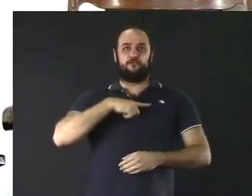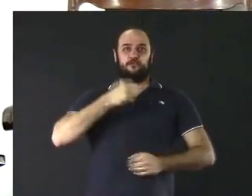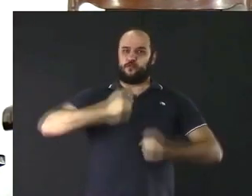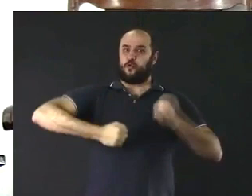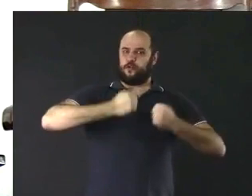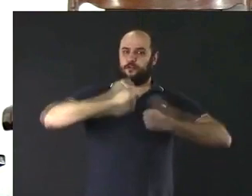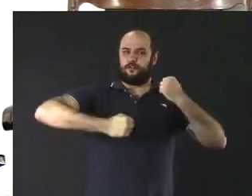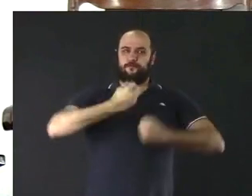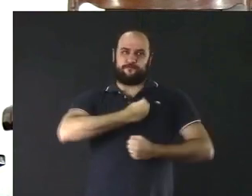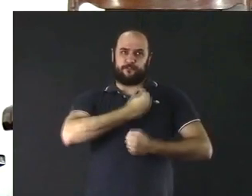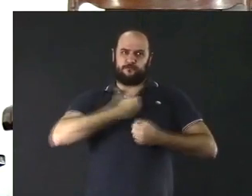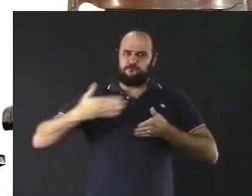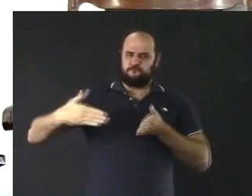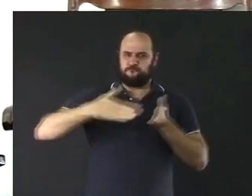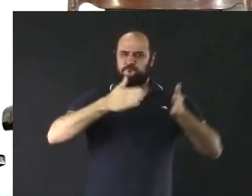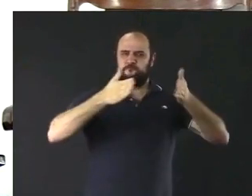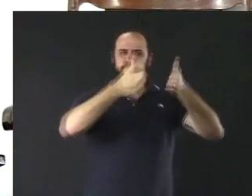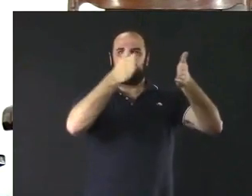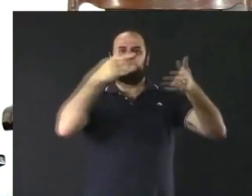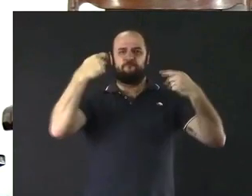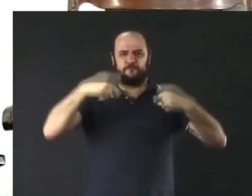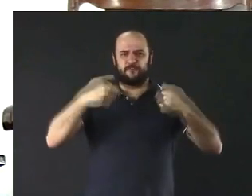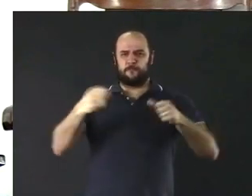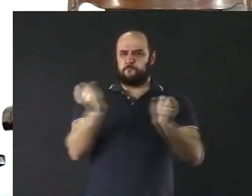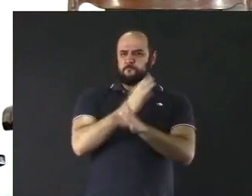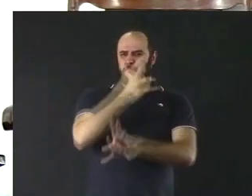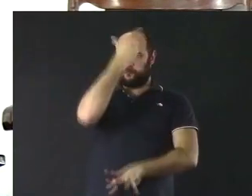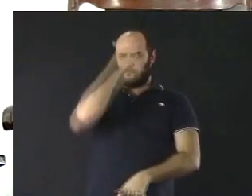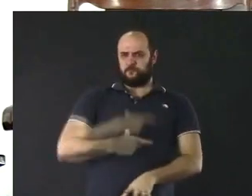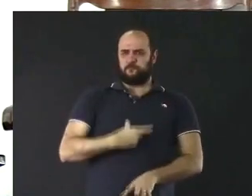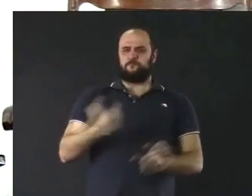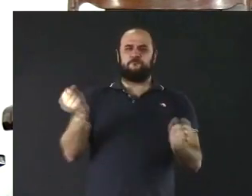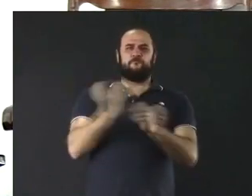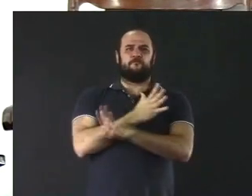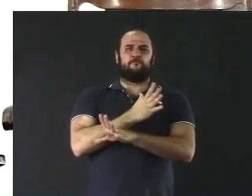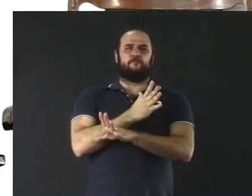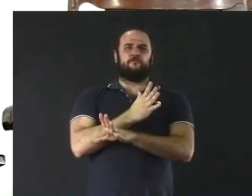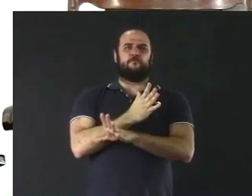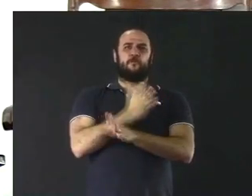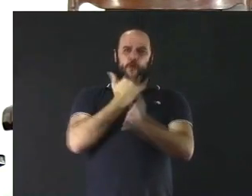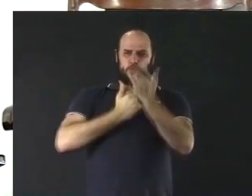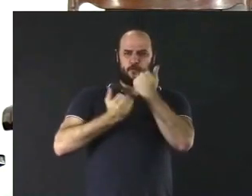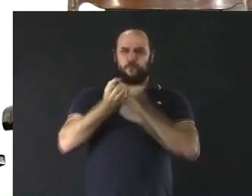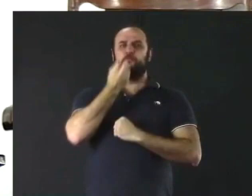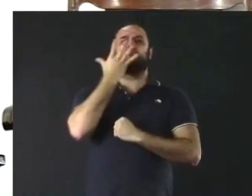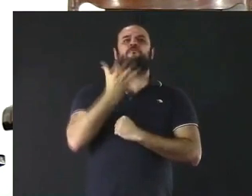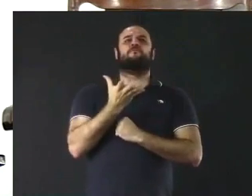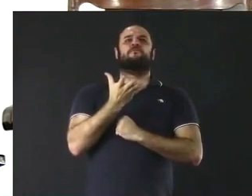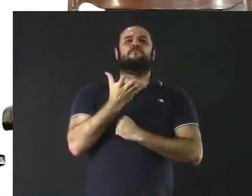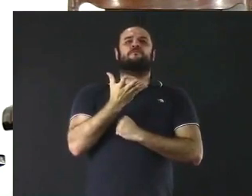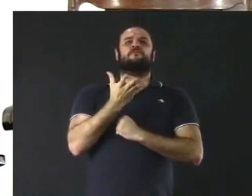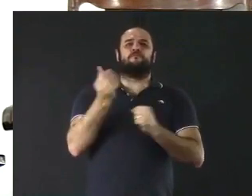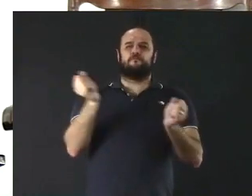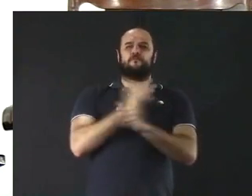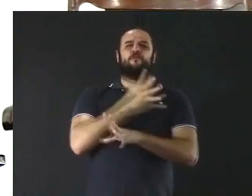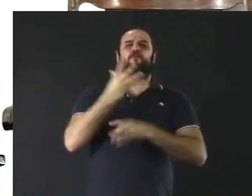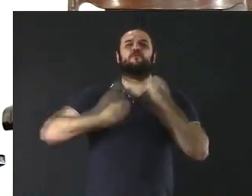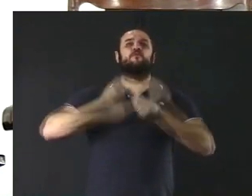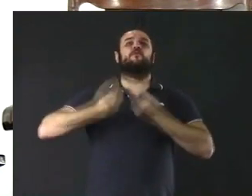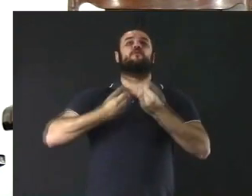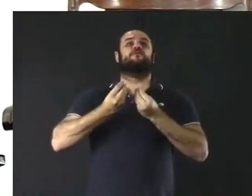nós temos que estar bem preparados, bem alimentados com a palavra da verdade,